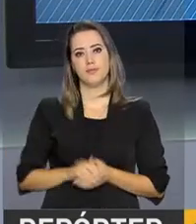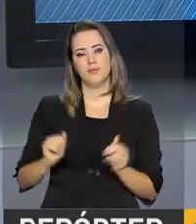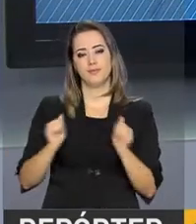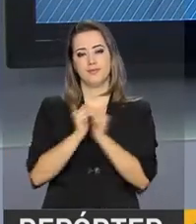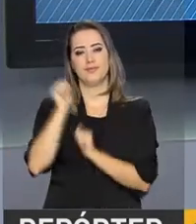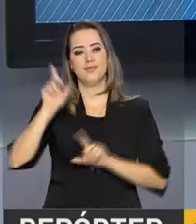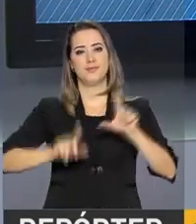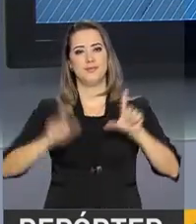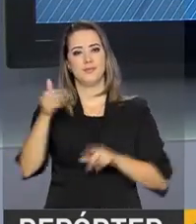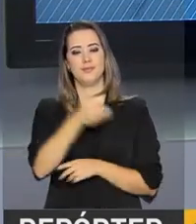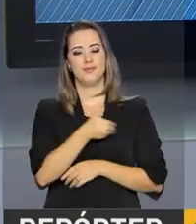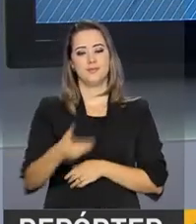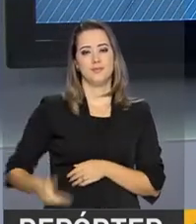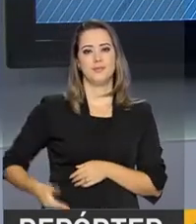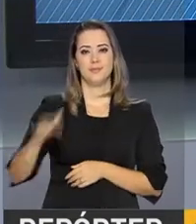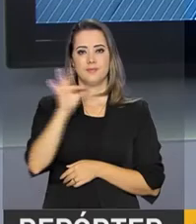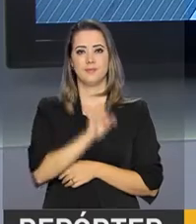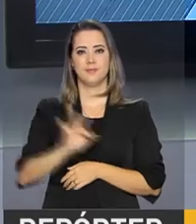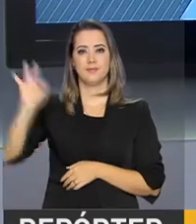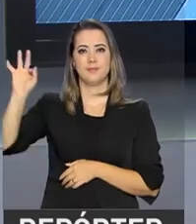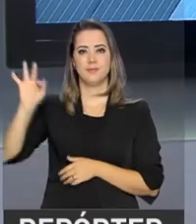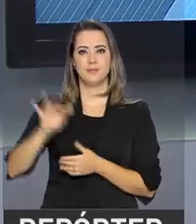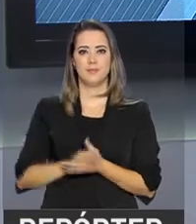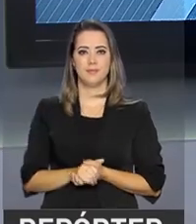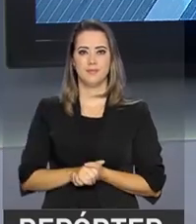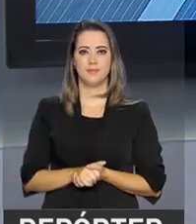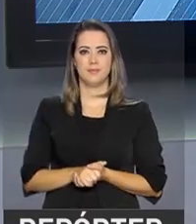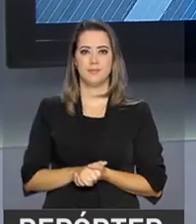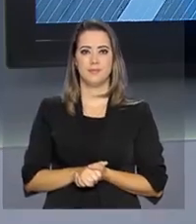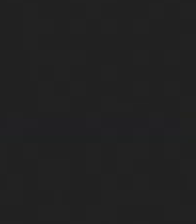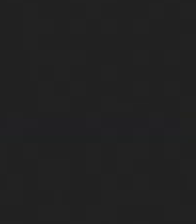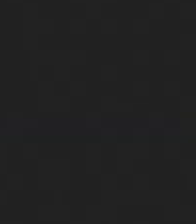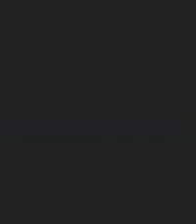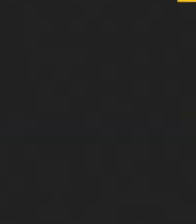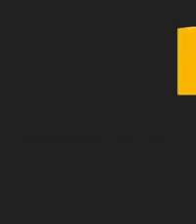continue com a gente aqui na nbr a tv do governo federal